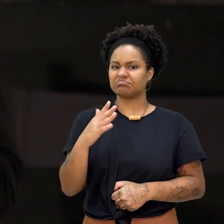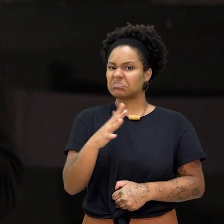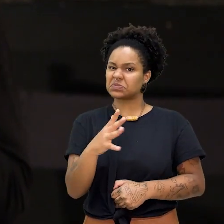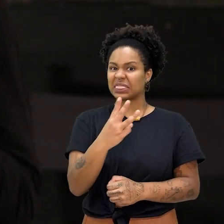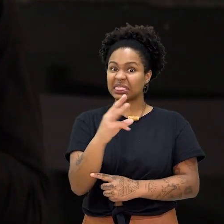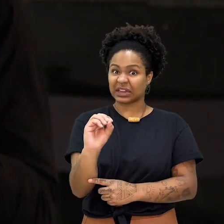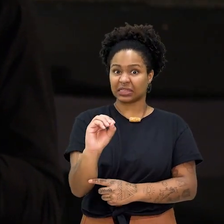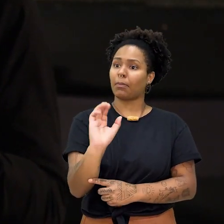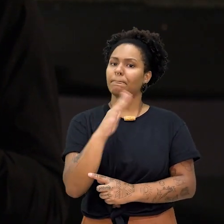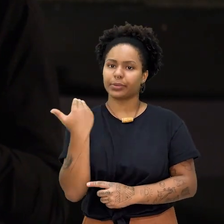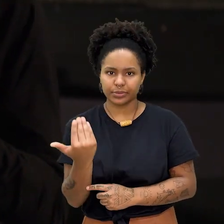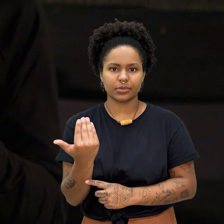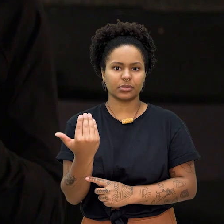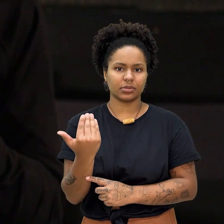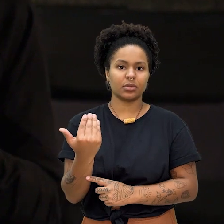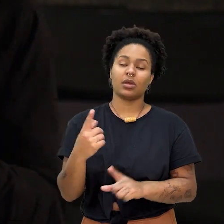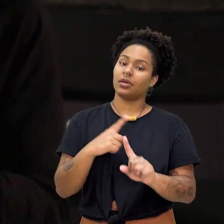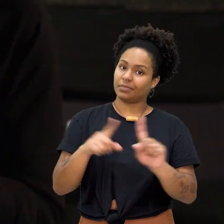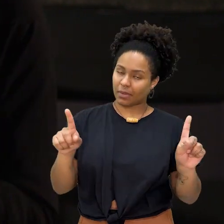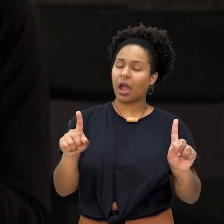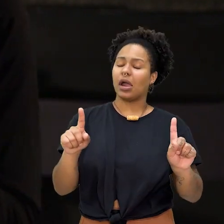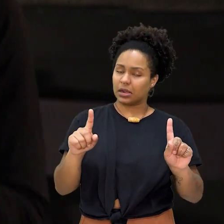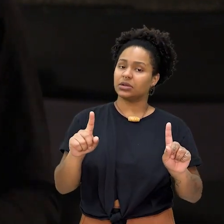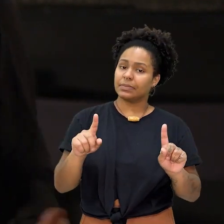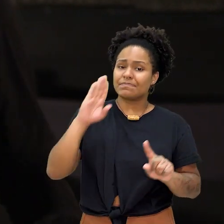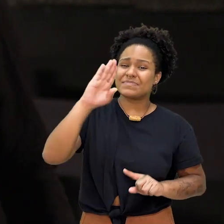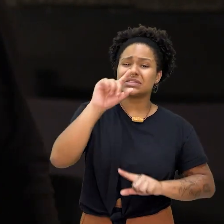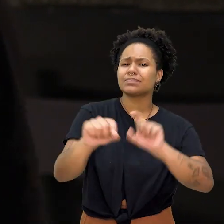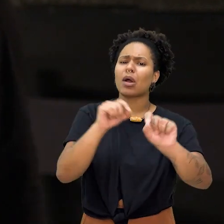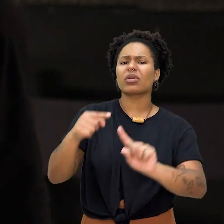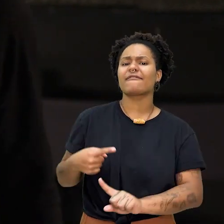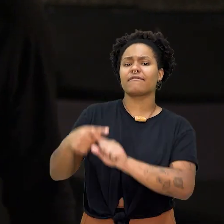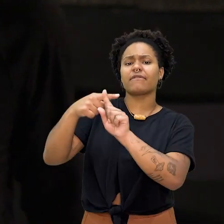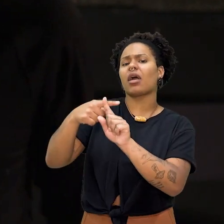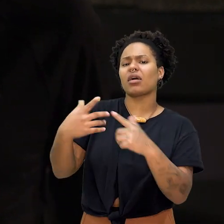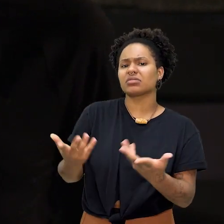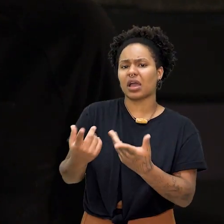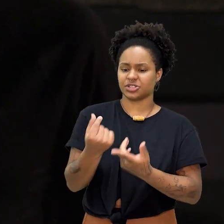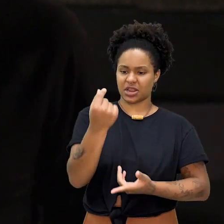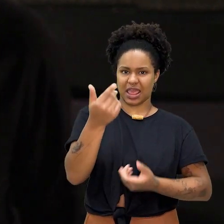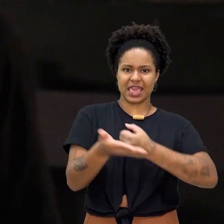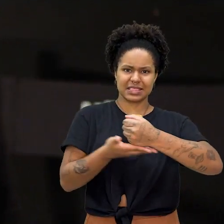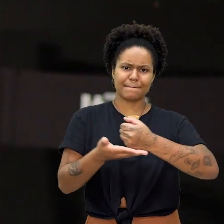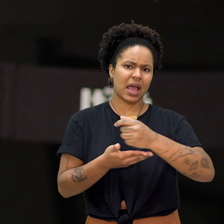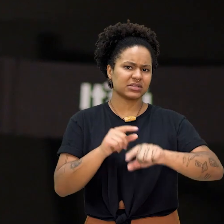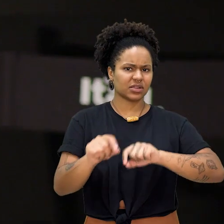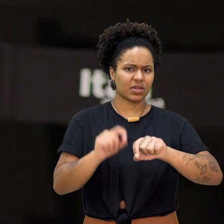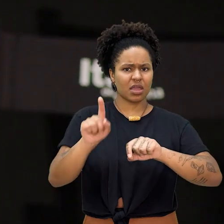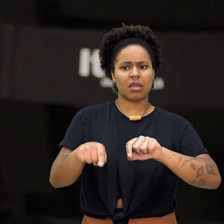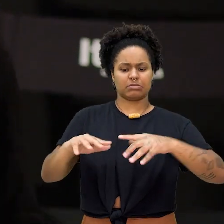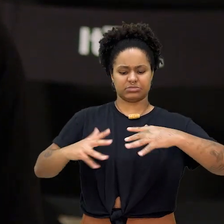30 anos de idade. Mas qual é a principal vantagem da renda básica